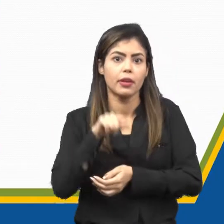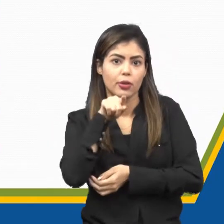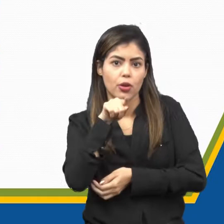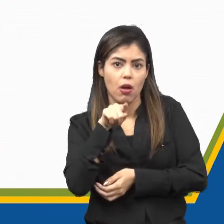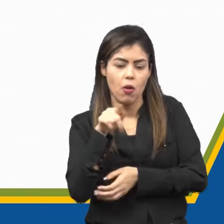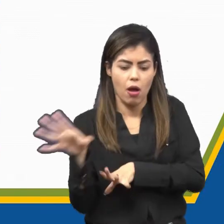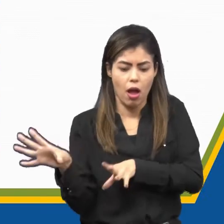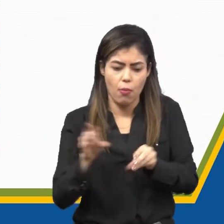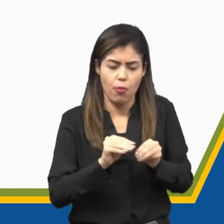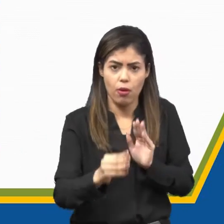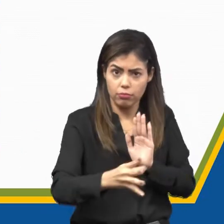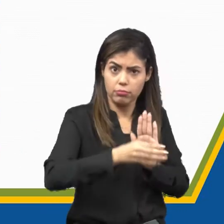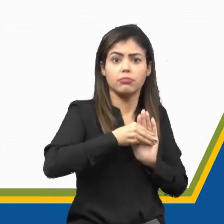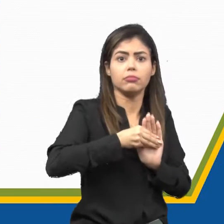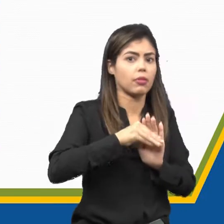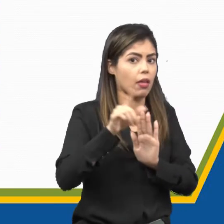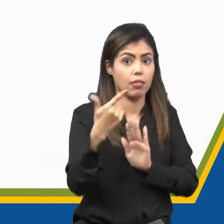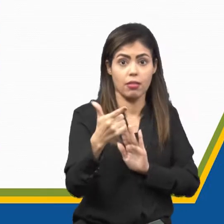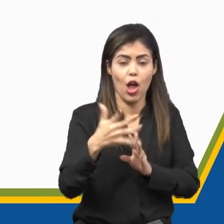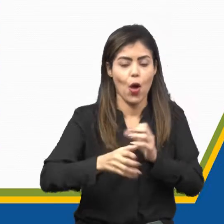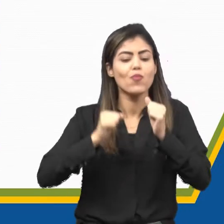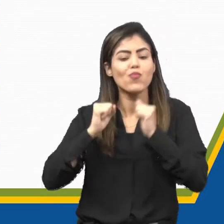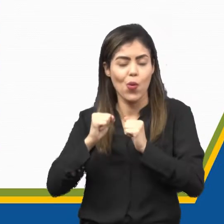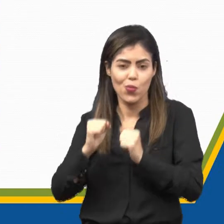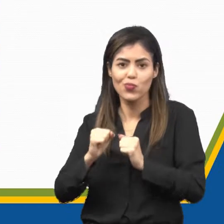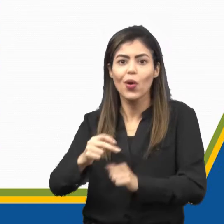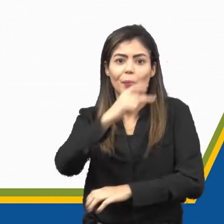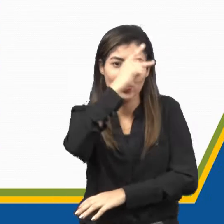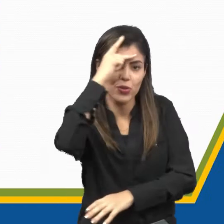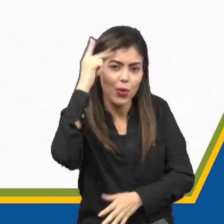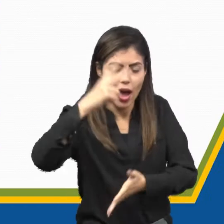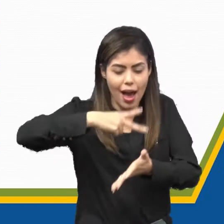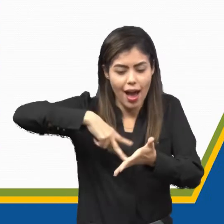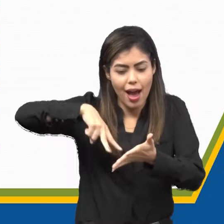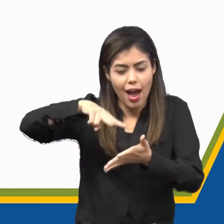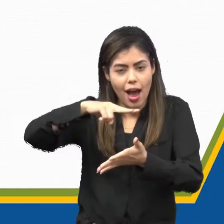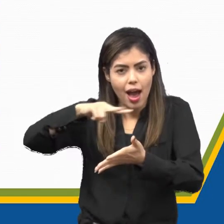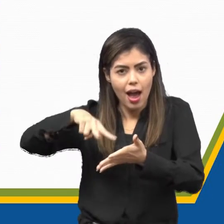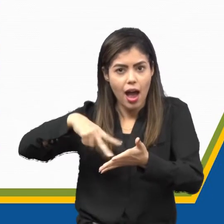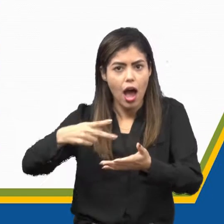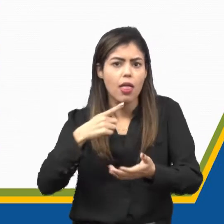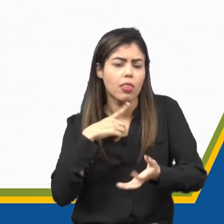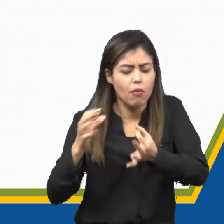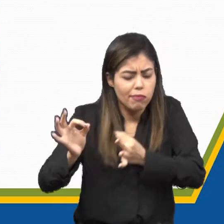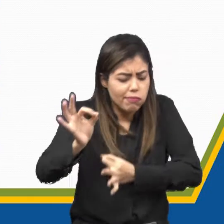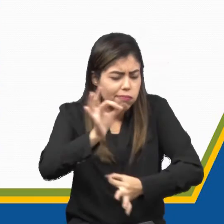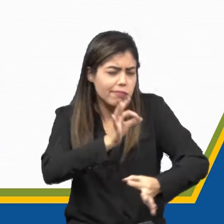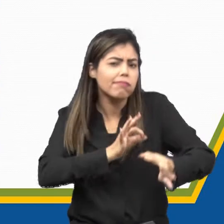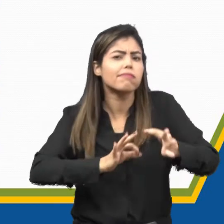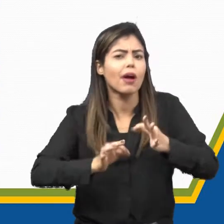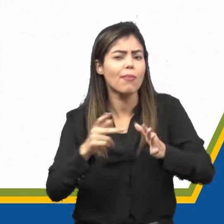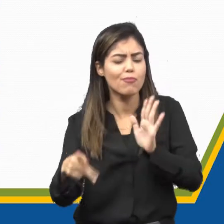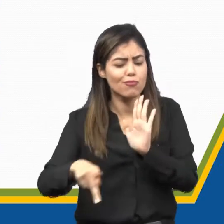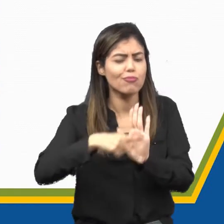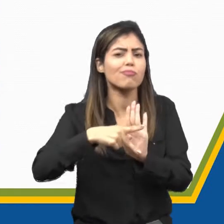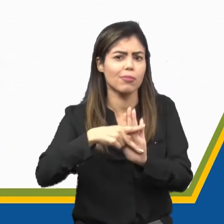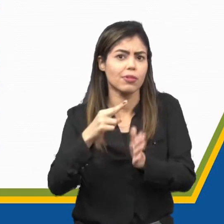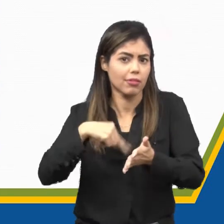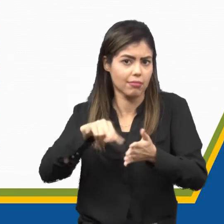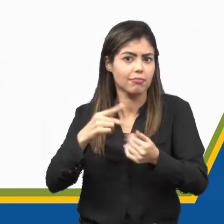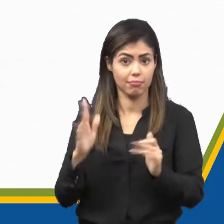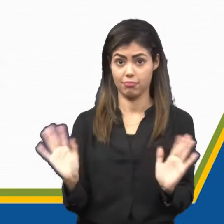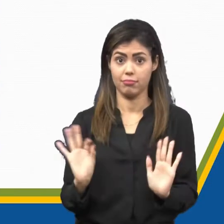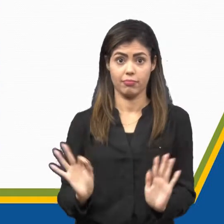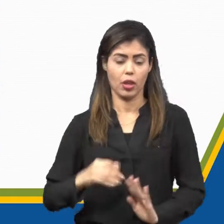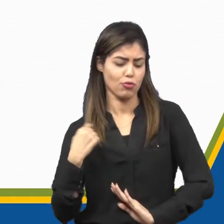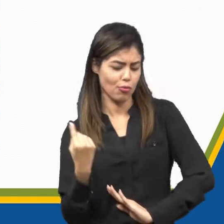não limitação possibilita ao bailarino autonomia para construir suas próprias coreografias, a